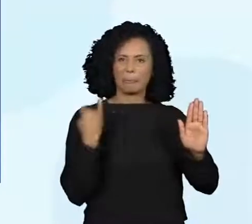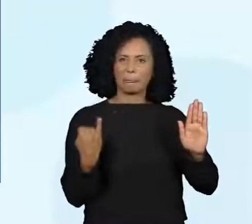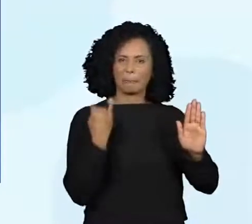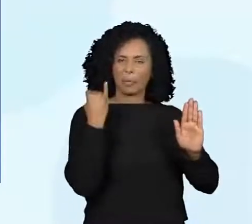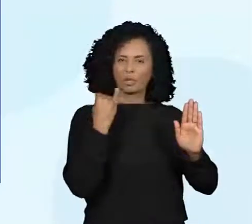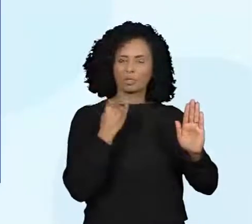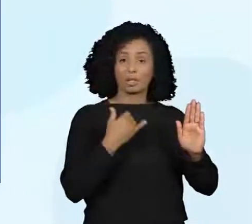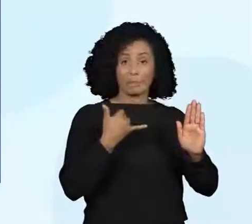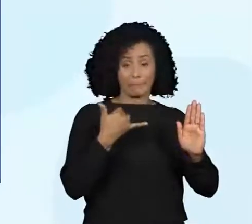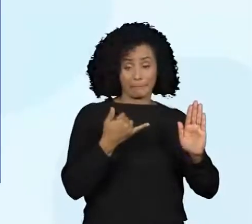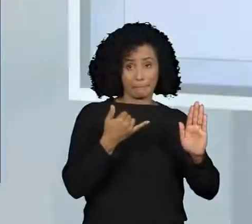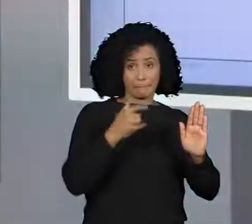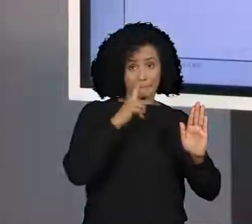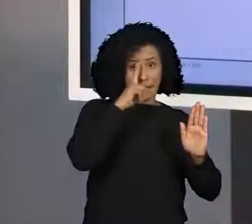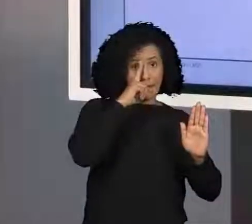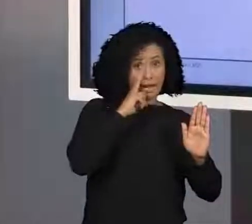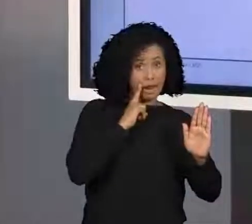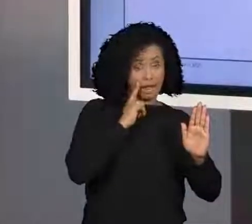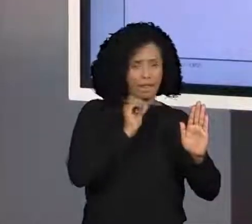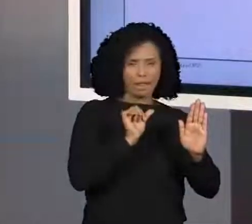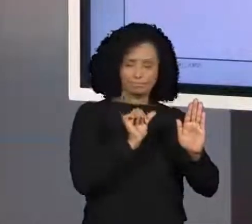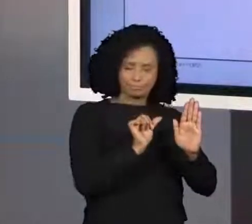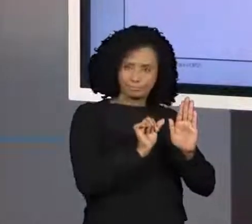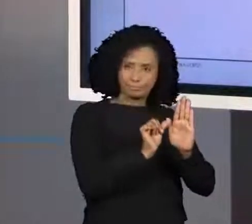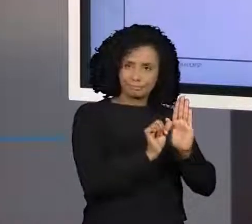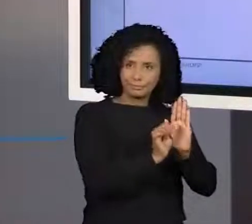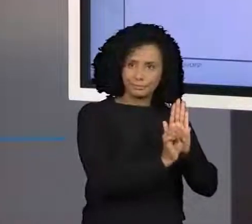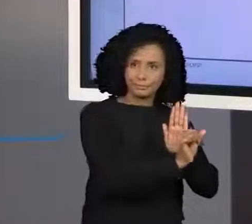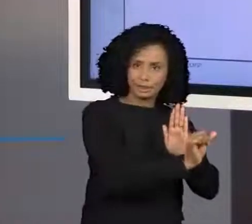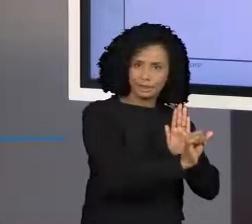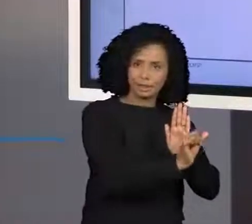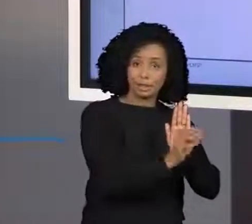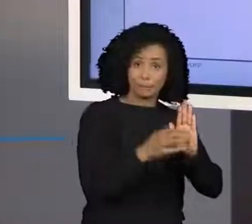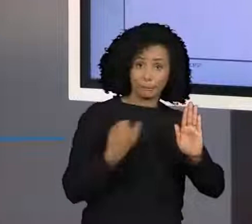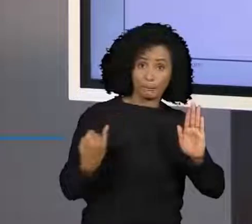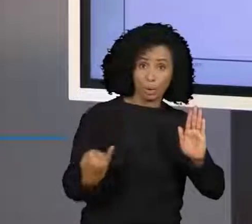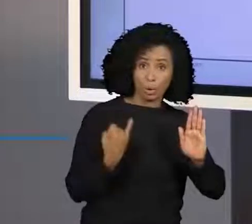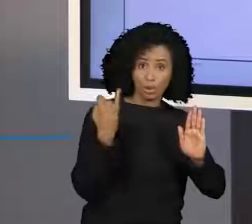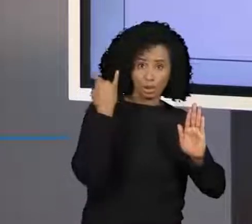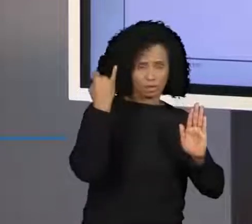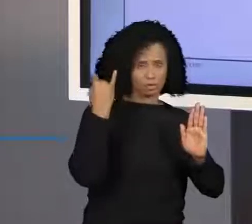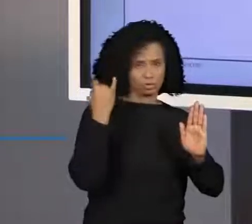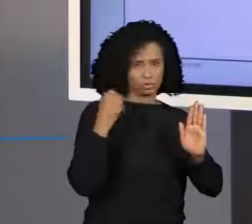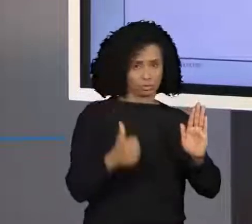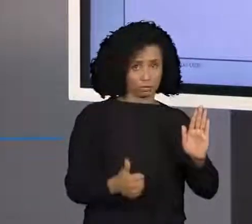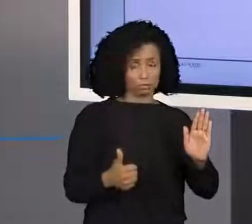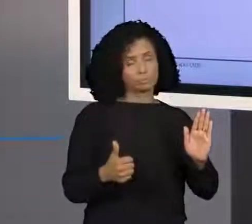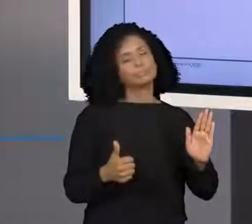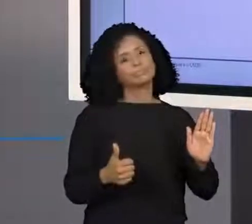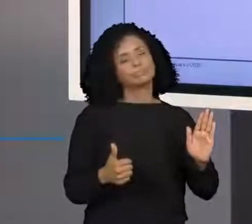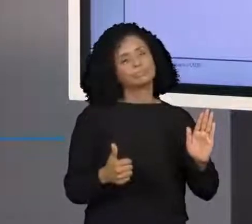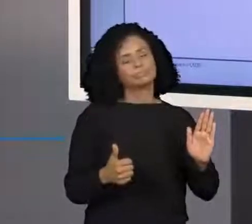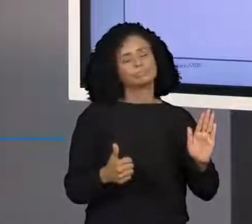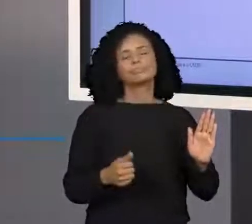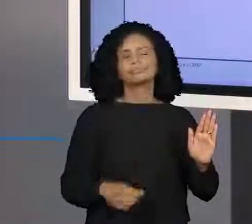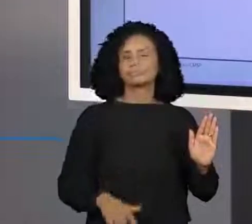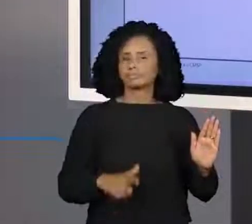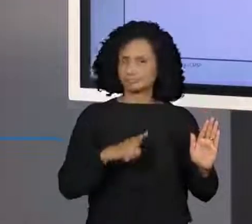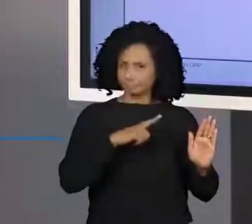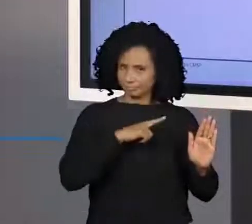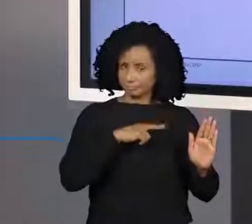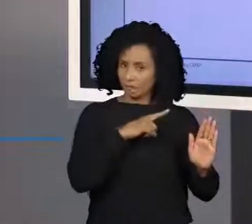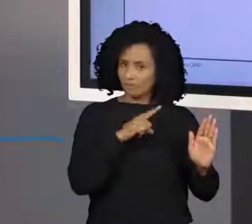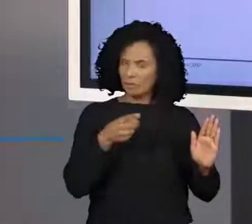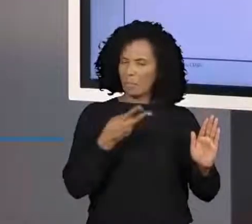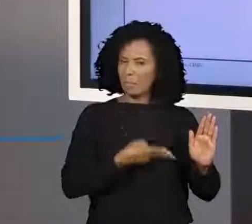pegar um marca-texto ou um lápis e vai grafar embaixo, ou com marca-texto na parte do texto, que vocês